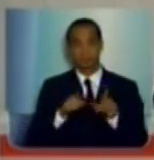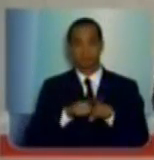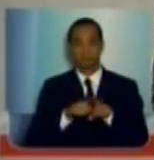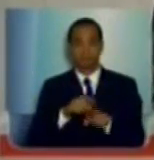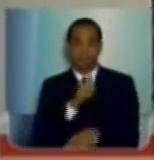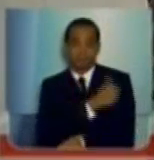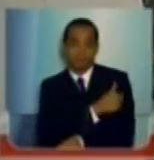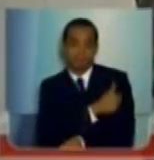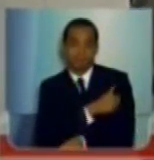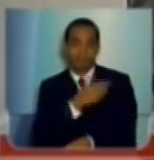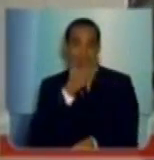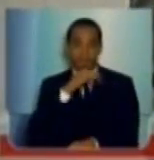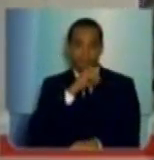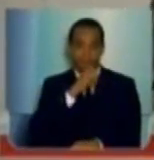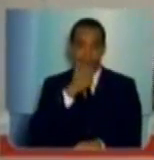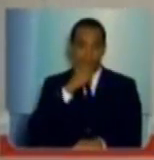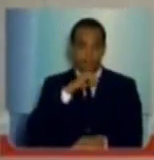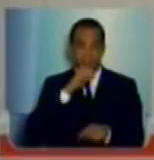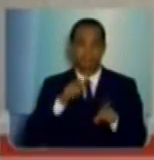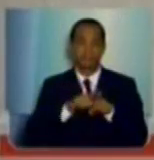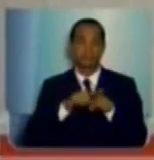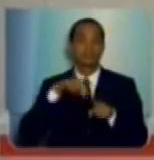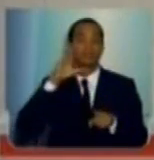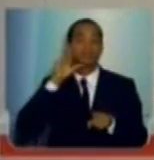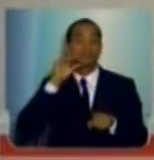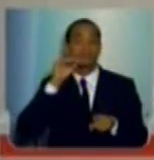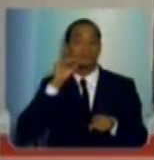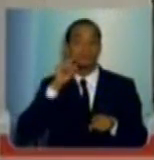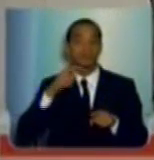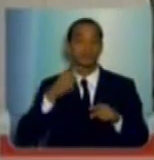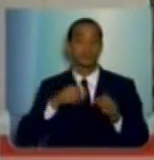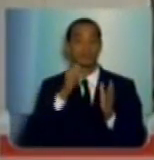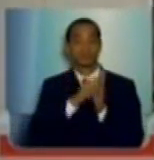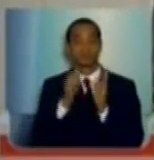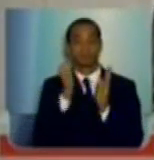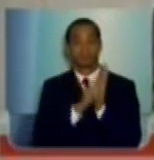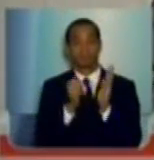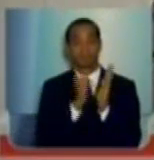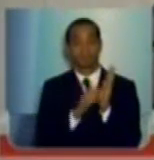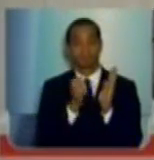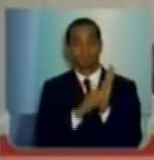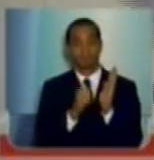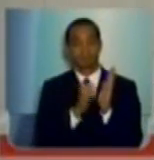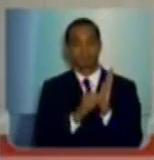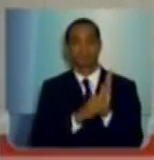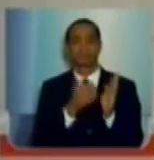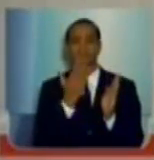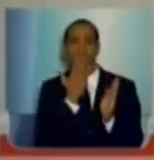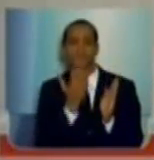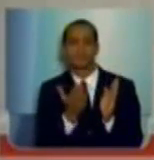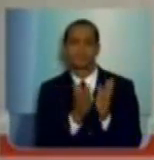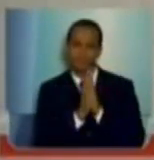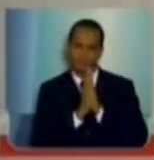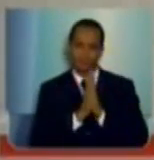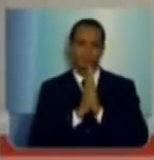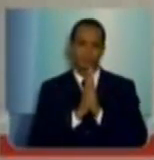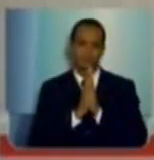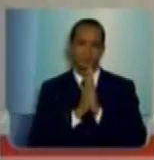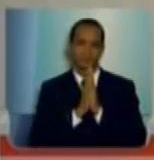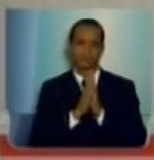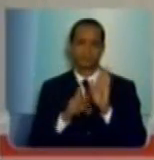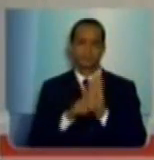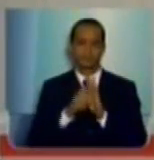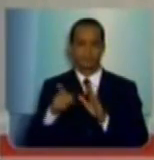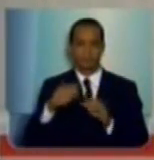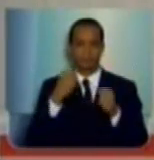alunos os pais dos alunos os funcionários eh redigiram esse documento estão pedindo socorro para o